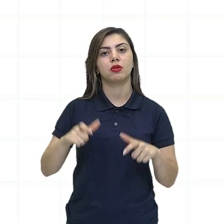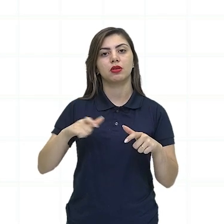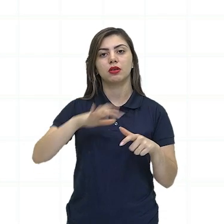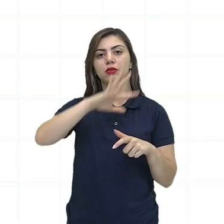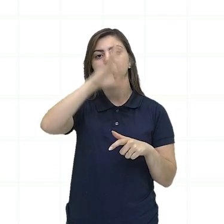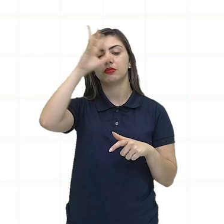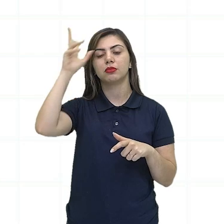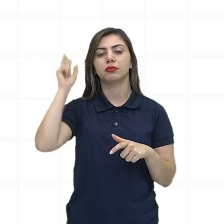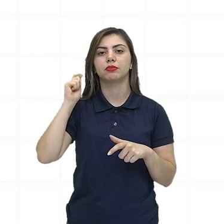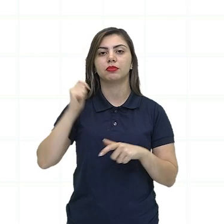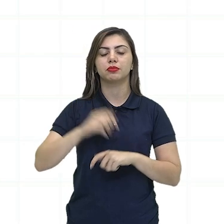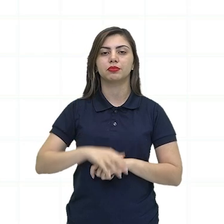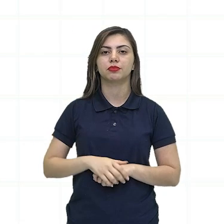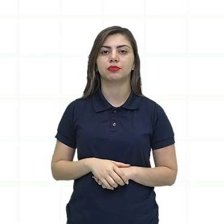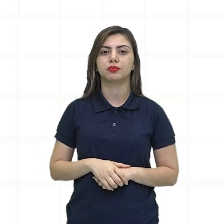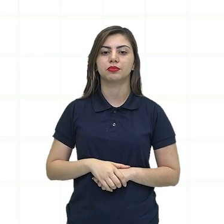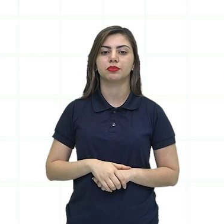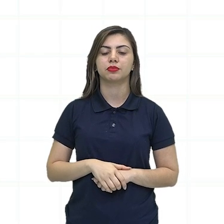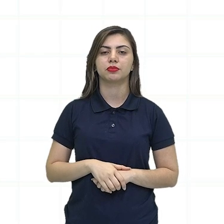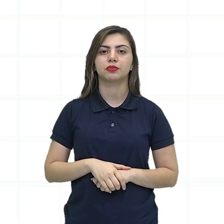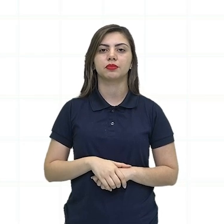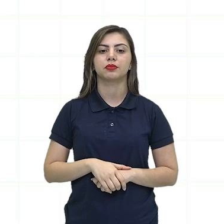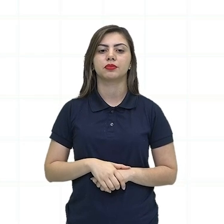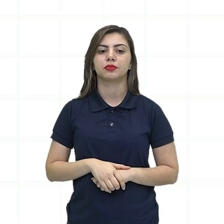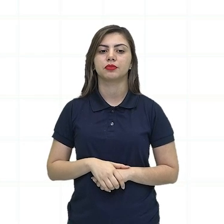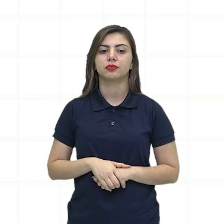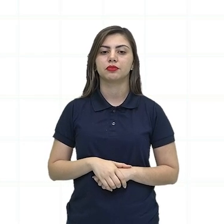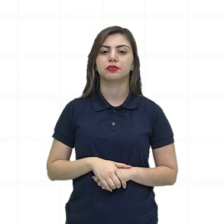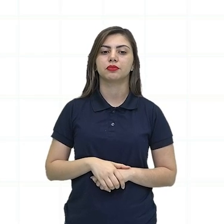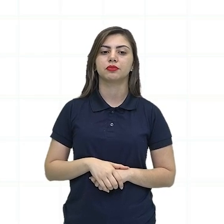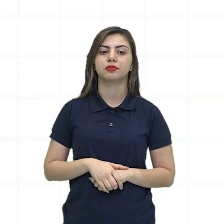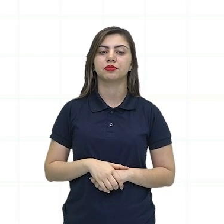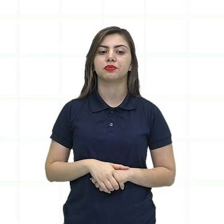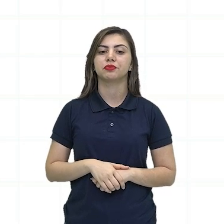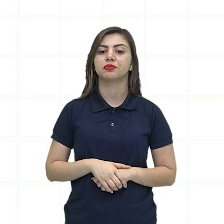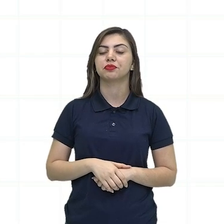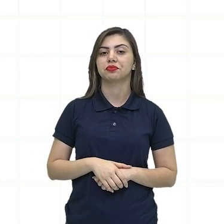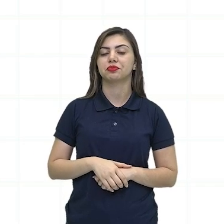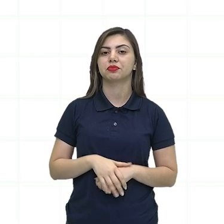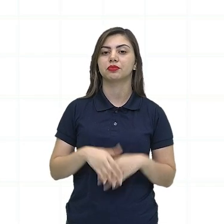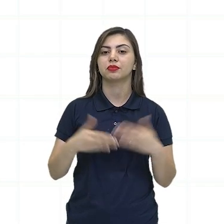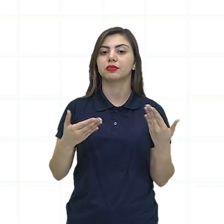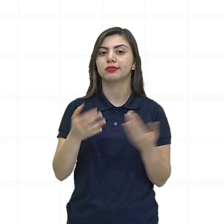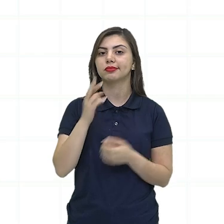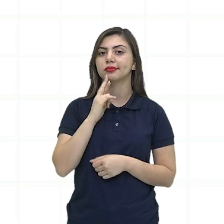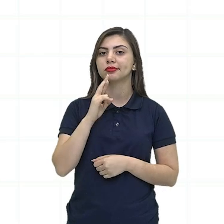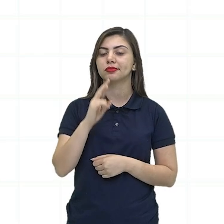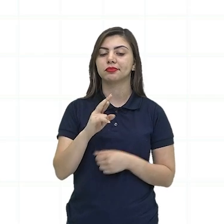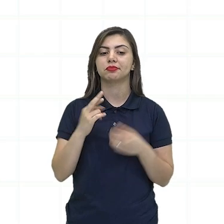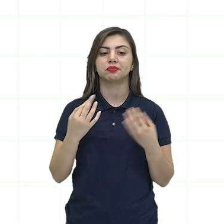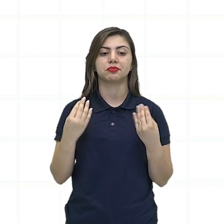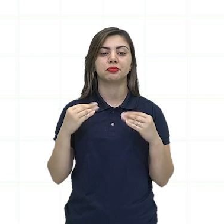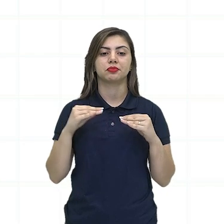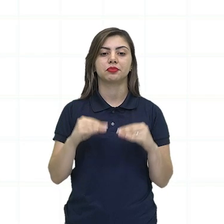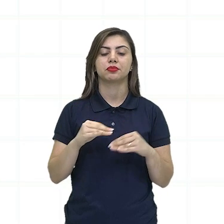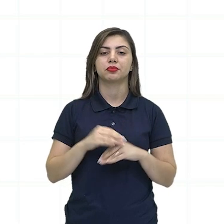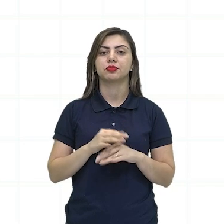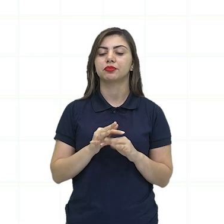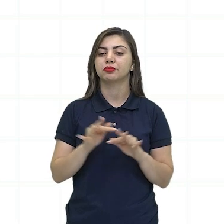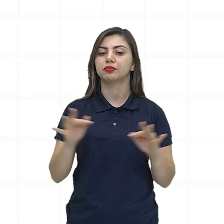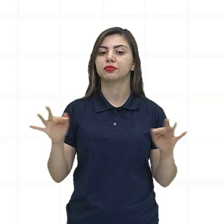I'm from Manaus. Essas duas aqui eu vou responder aqui embaixo, tá? What's